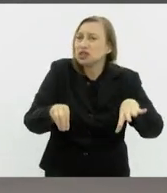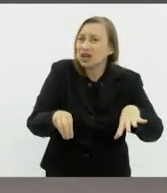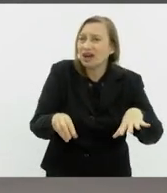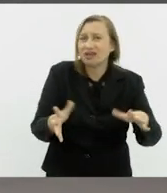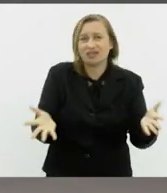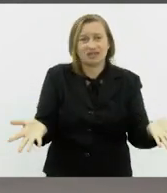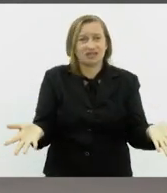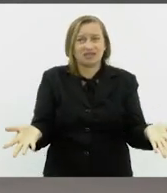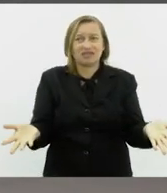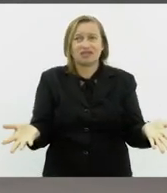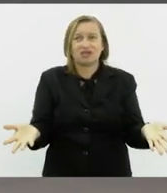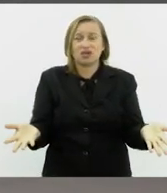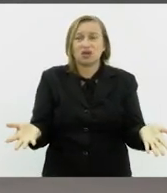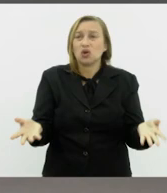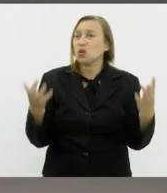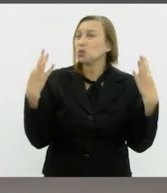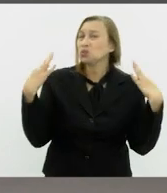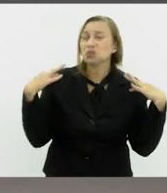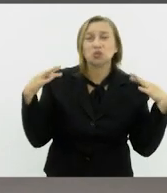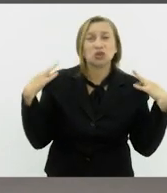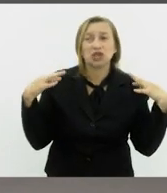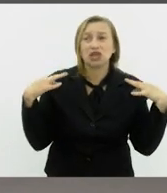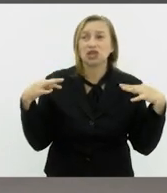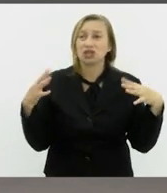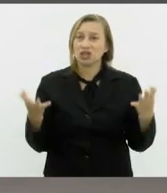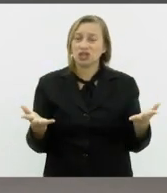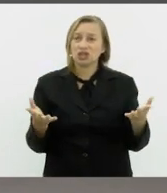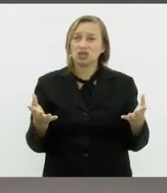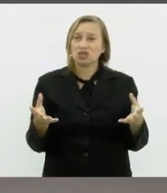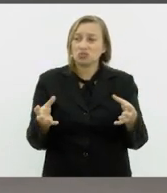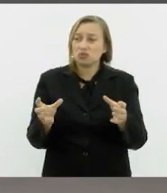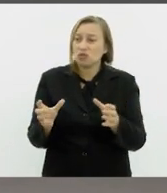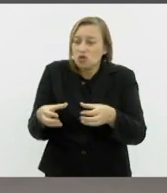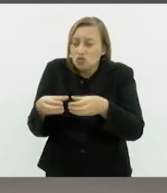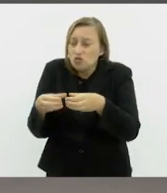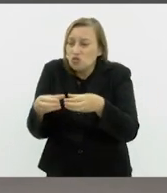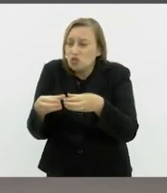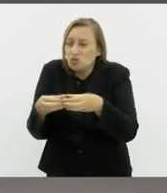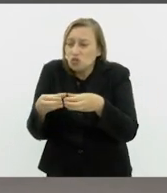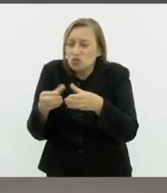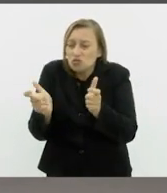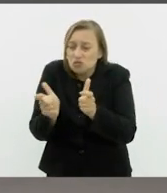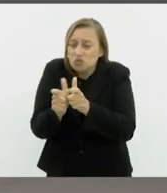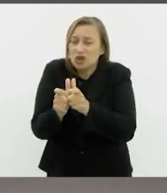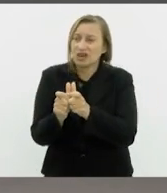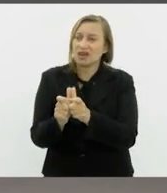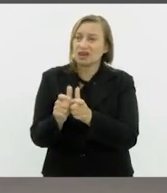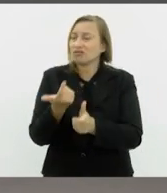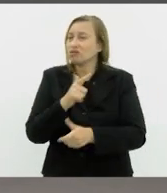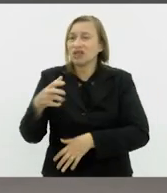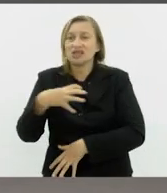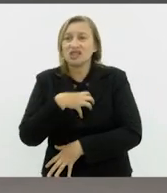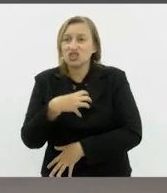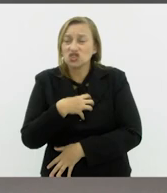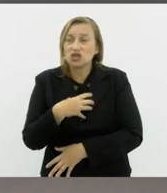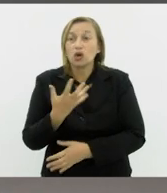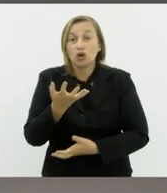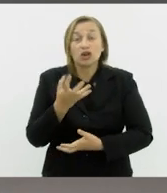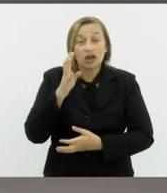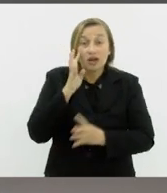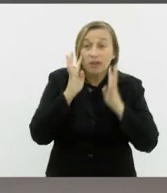predatório, tá? Um turismo em prol de uma minoria. Não tem o menor sentido. A outra coisa que eu queria chamar a atenção é o